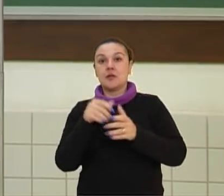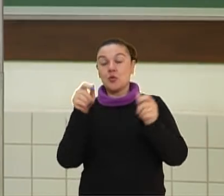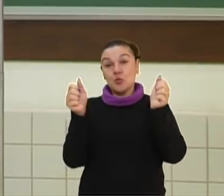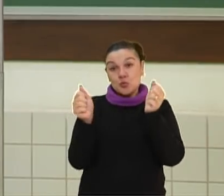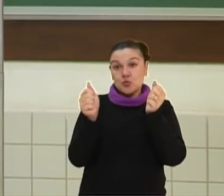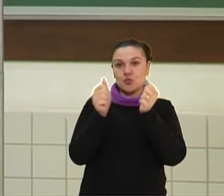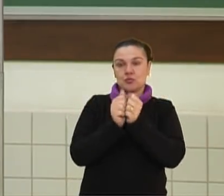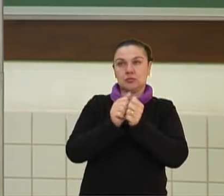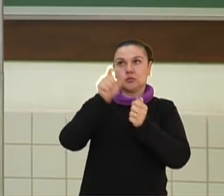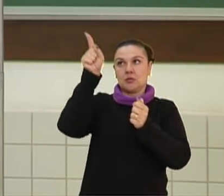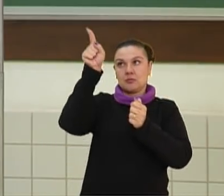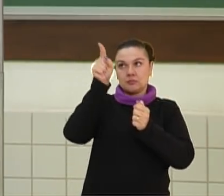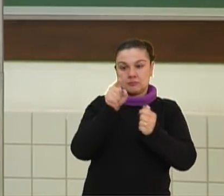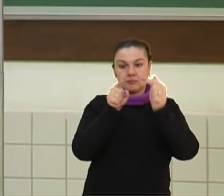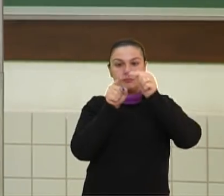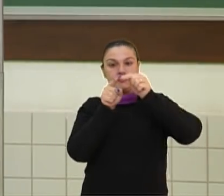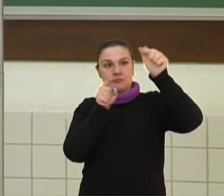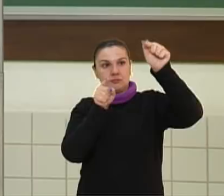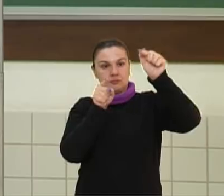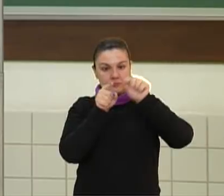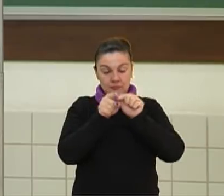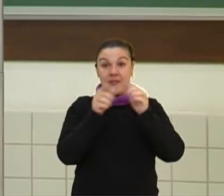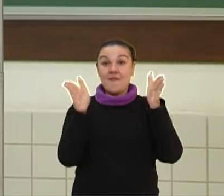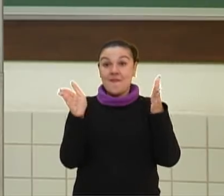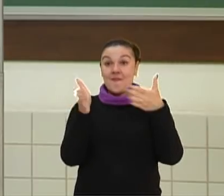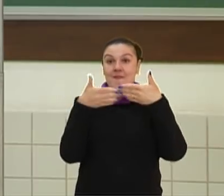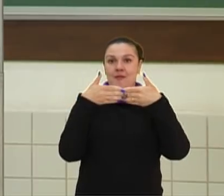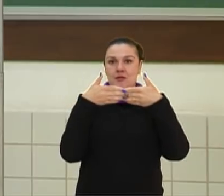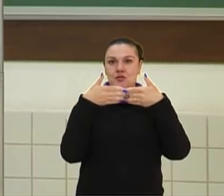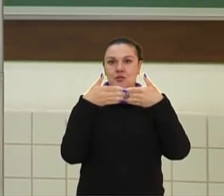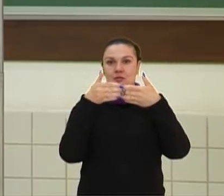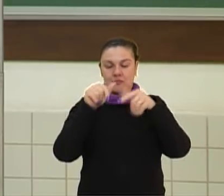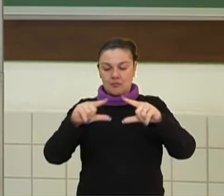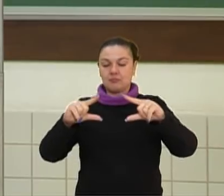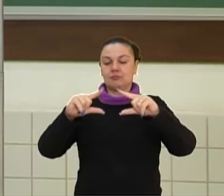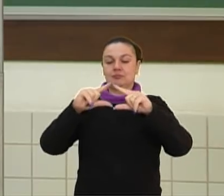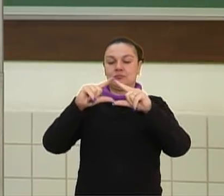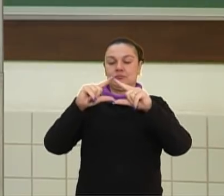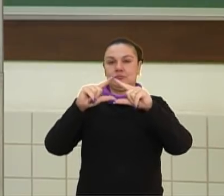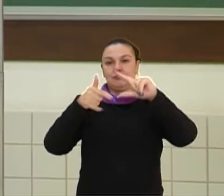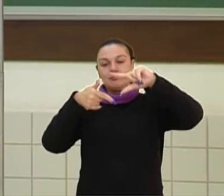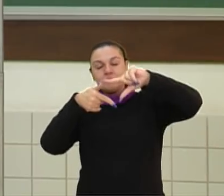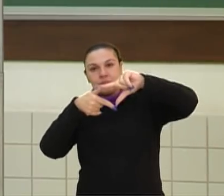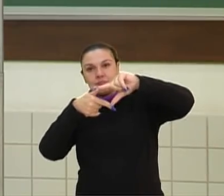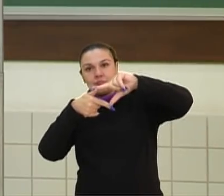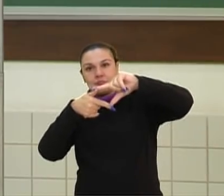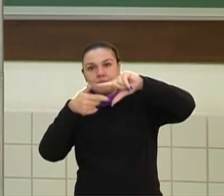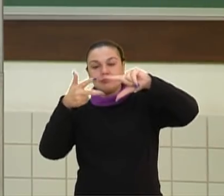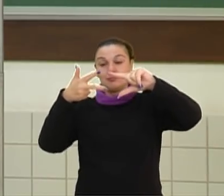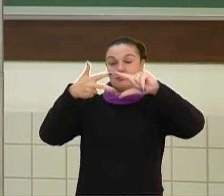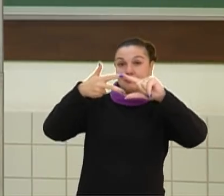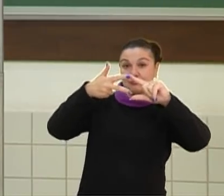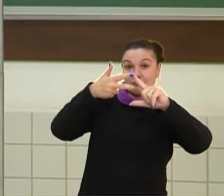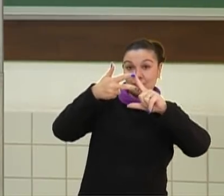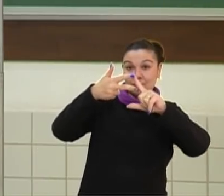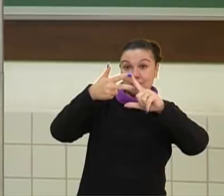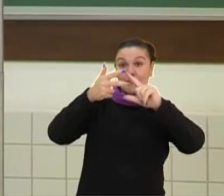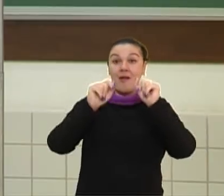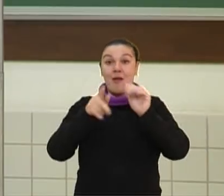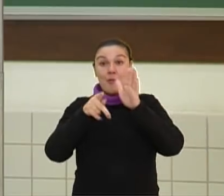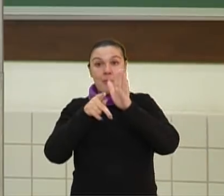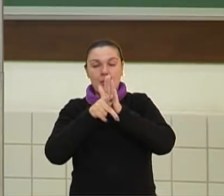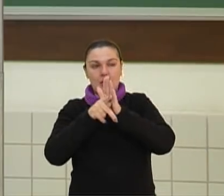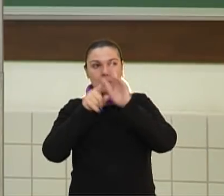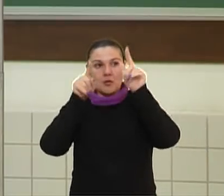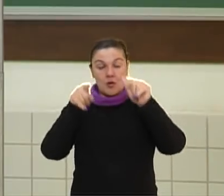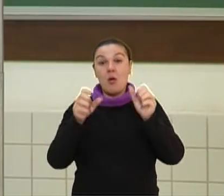ao outro e fechamos eles, né, nós vamos ter um polígono convexo, tá? É claro que pode ser